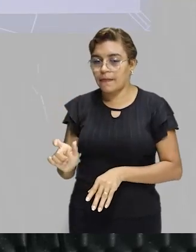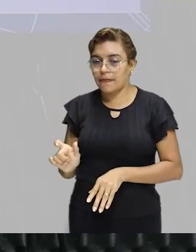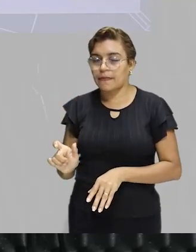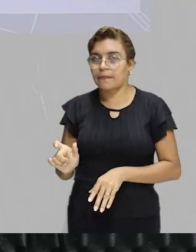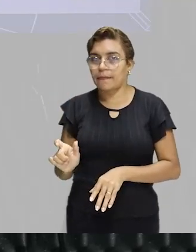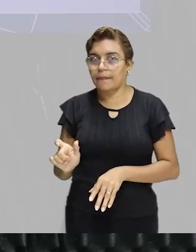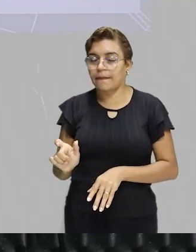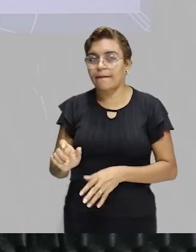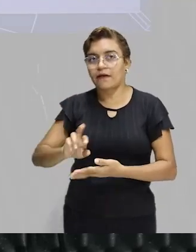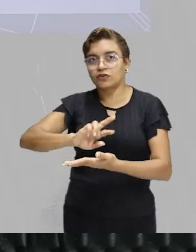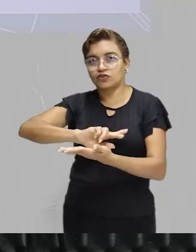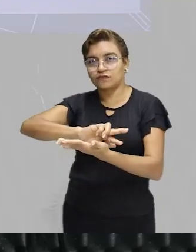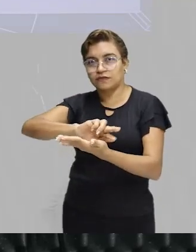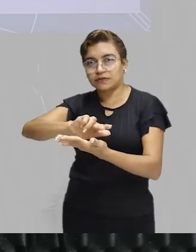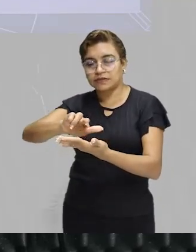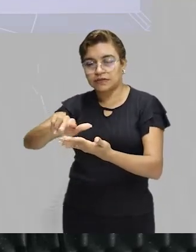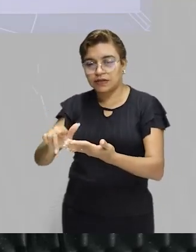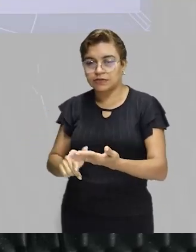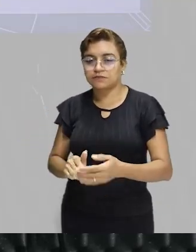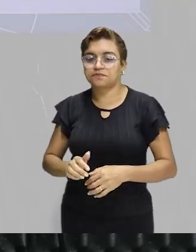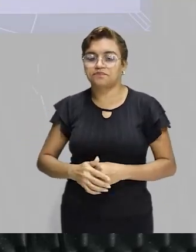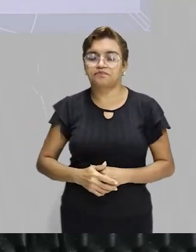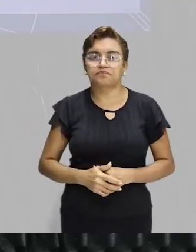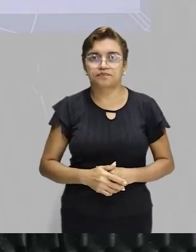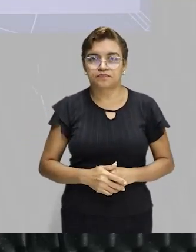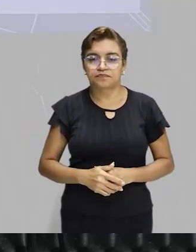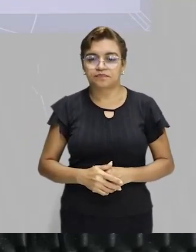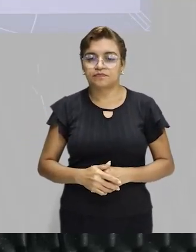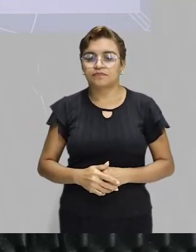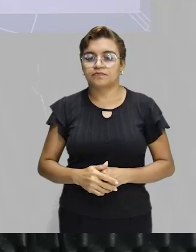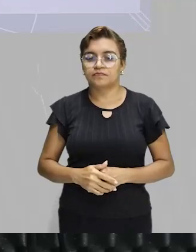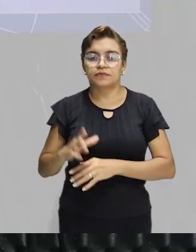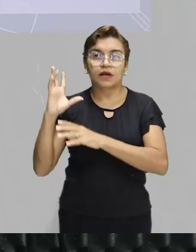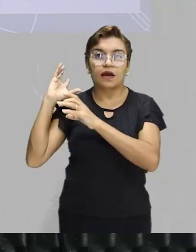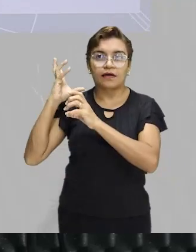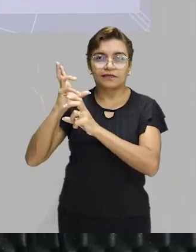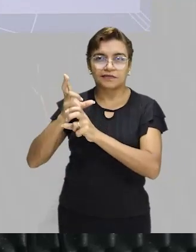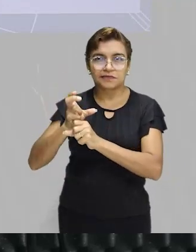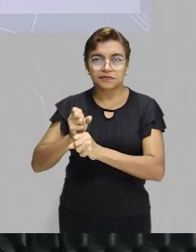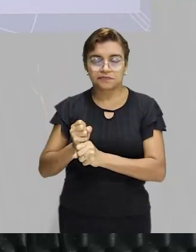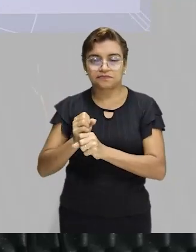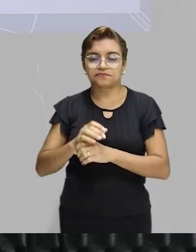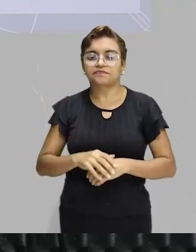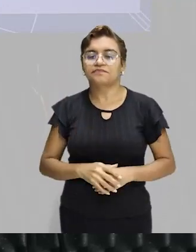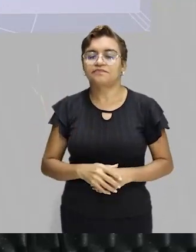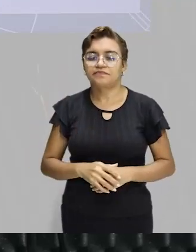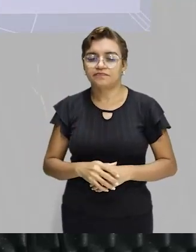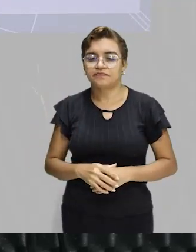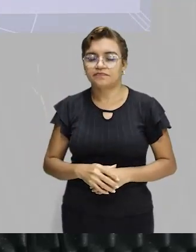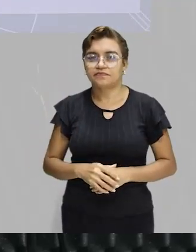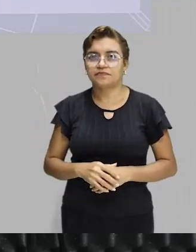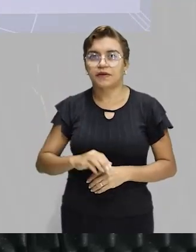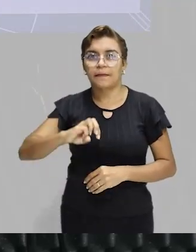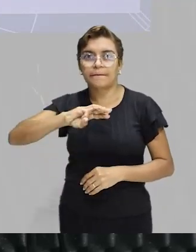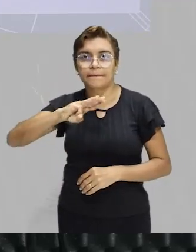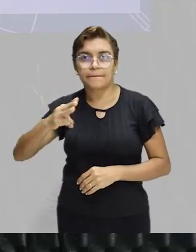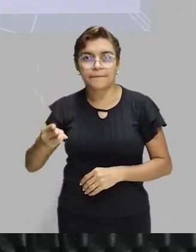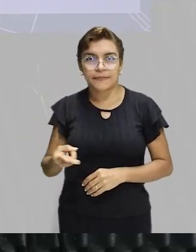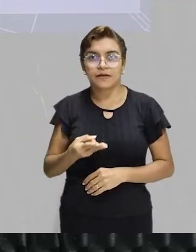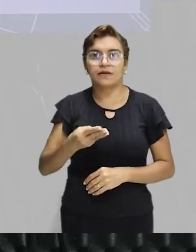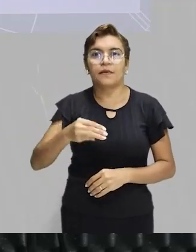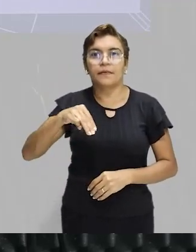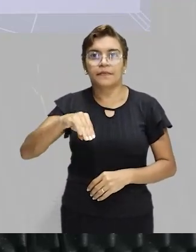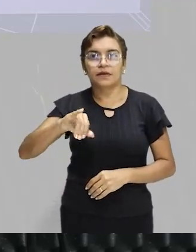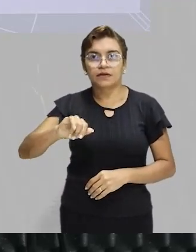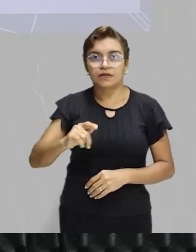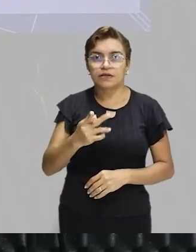Diversity, diversidade. Review, revisão. Million, milhão. Então, são